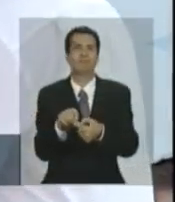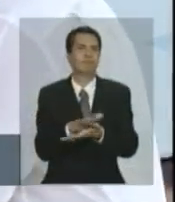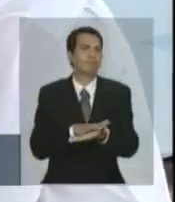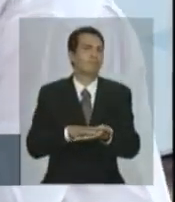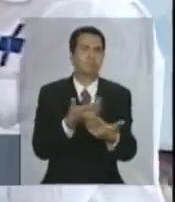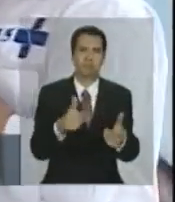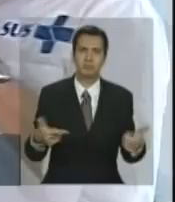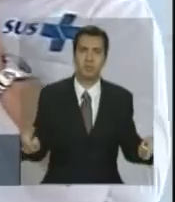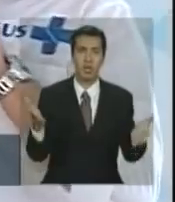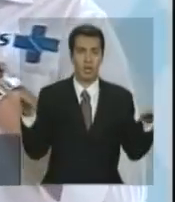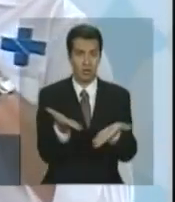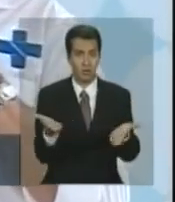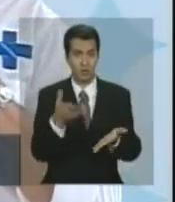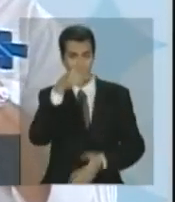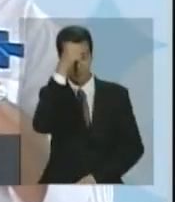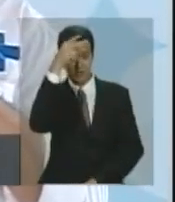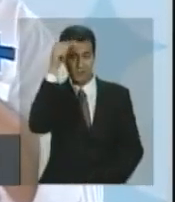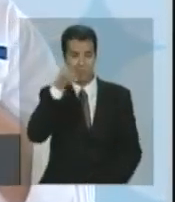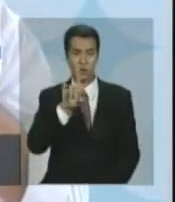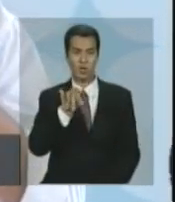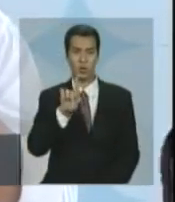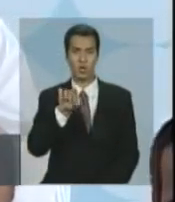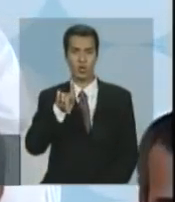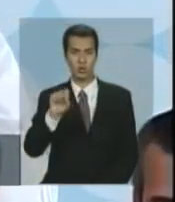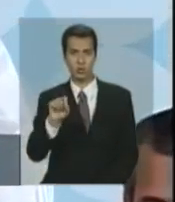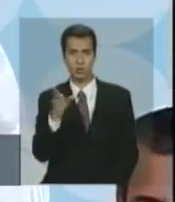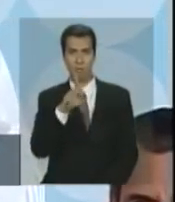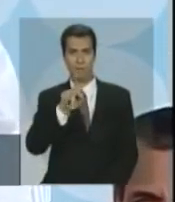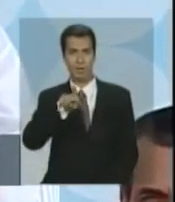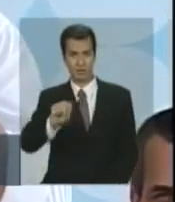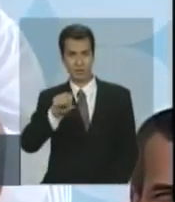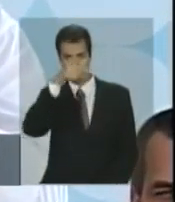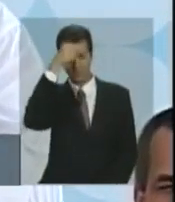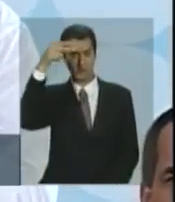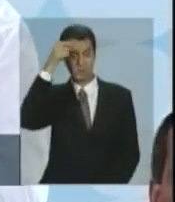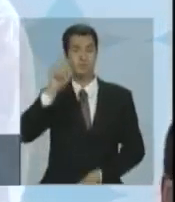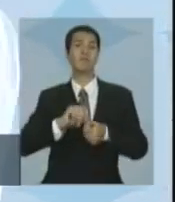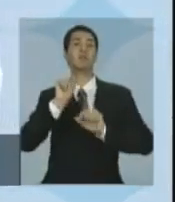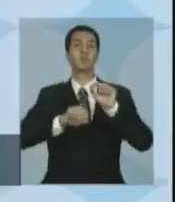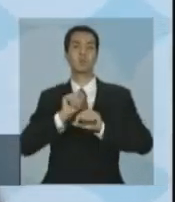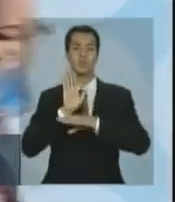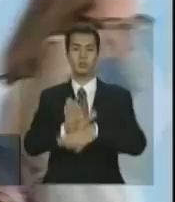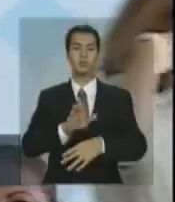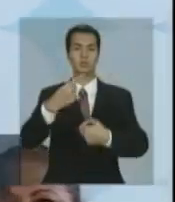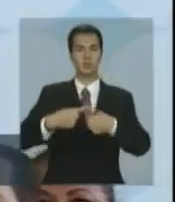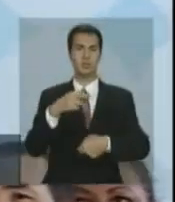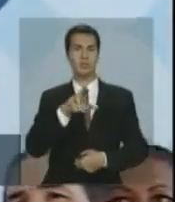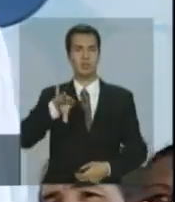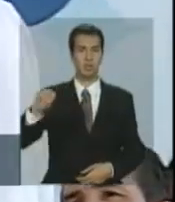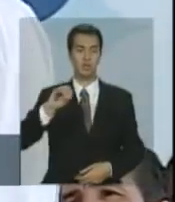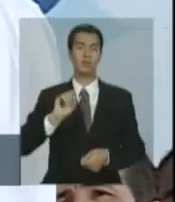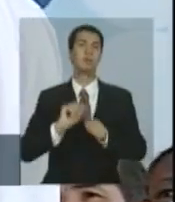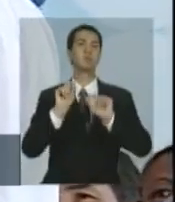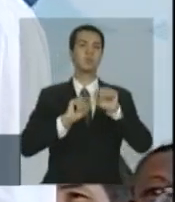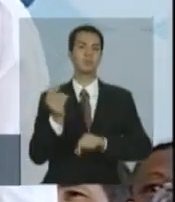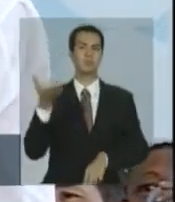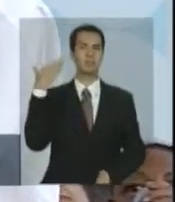O que o Eduardo Paes está fazendo para o Rio, através das clínicas de família, é seguir aquilo que Joãozinho 30